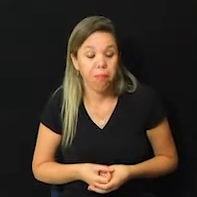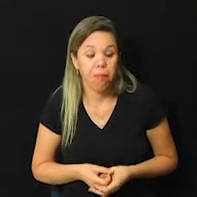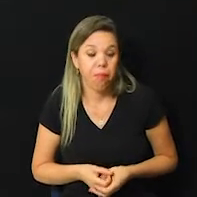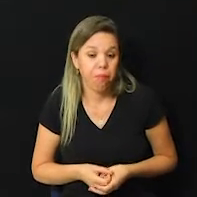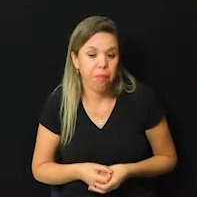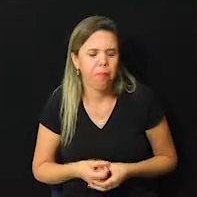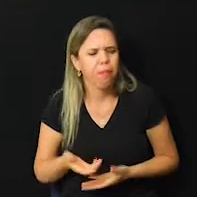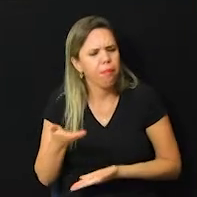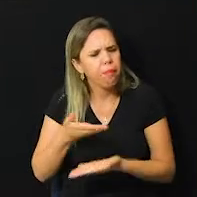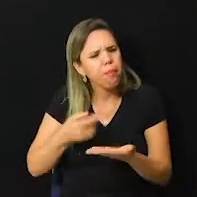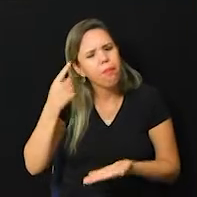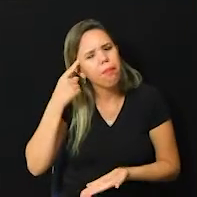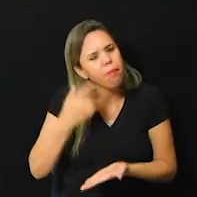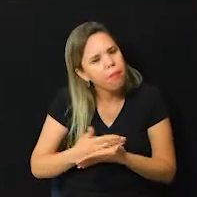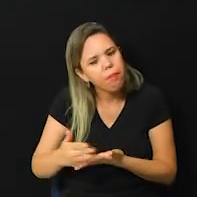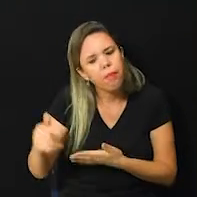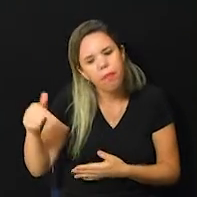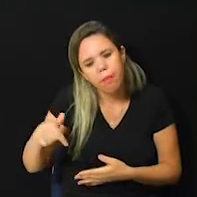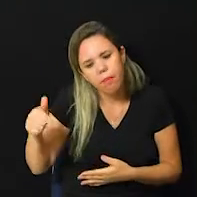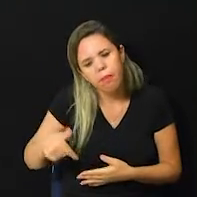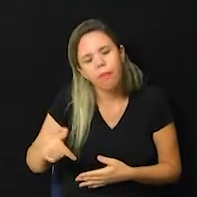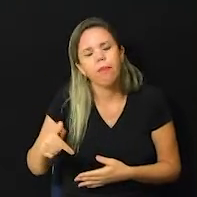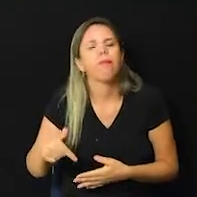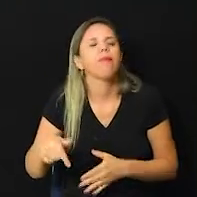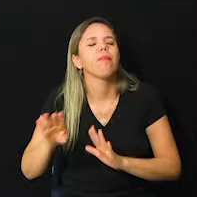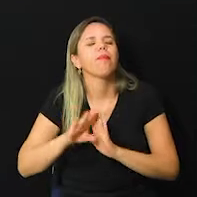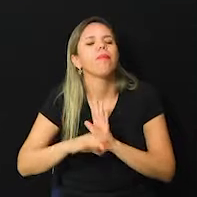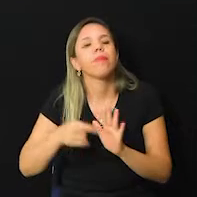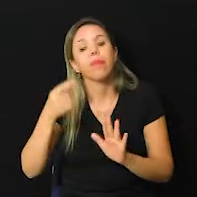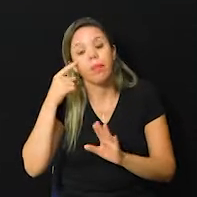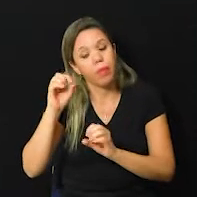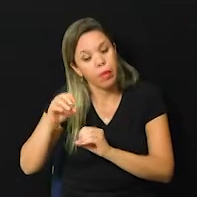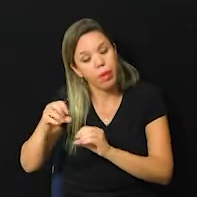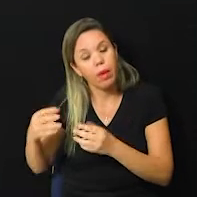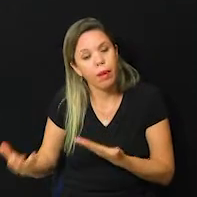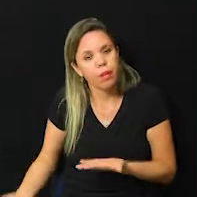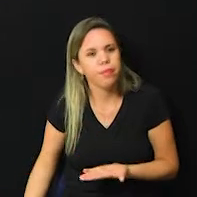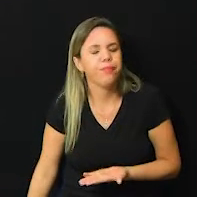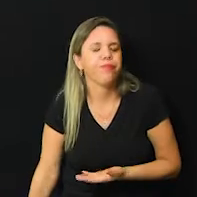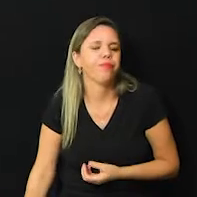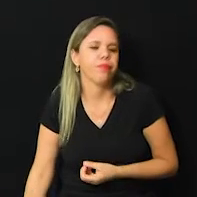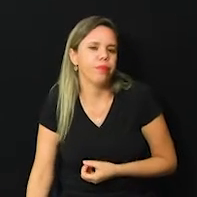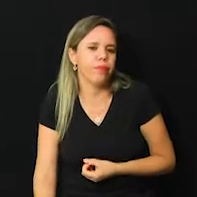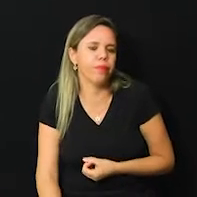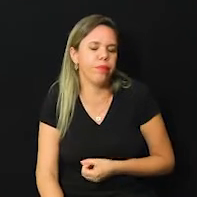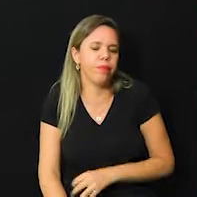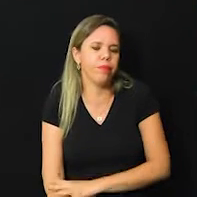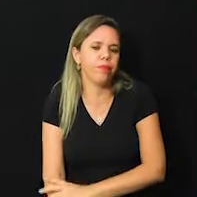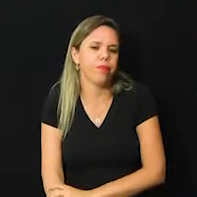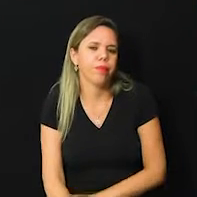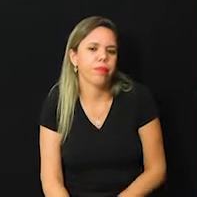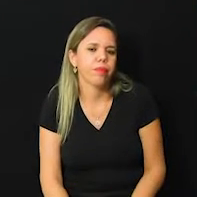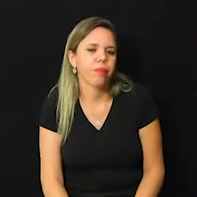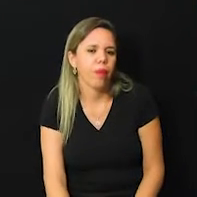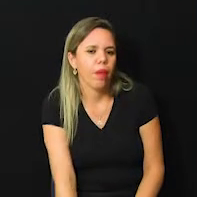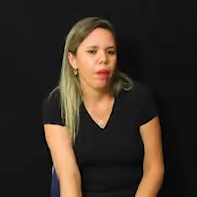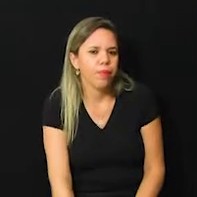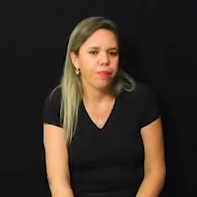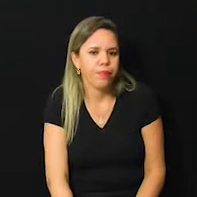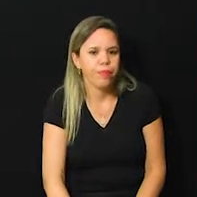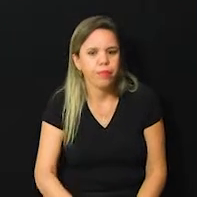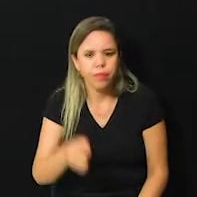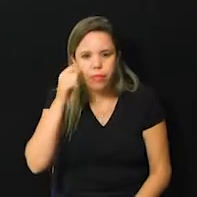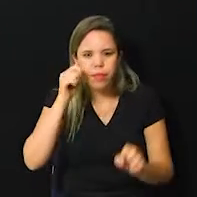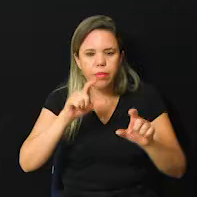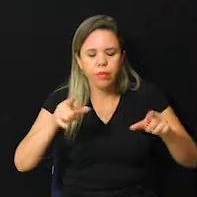não é trocando uma ideia as Vinícius aqui do quadro de olho na educação e deu até